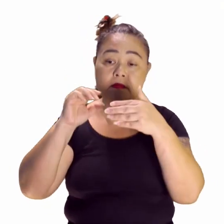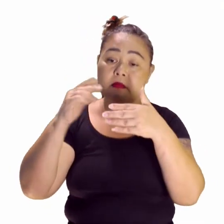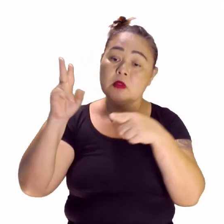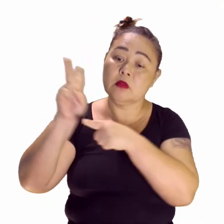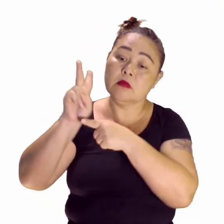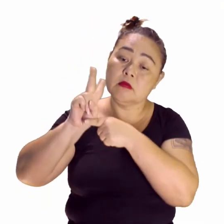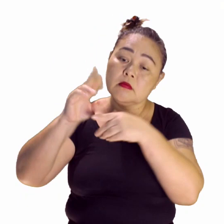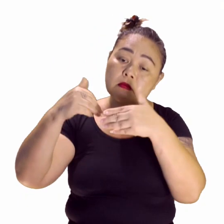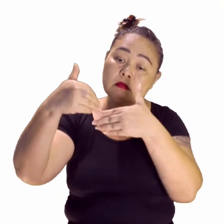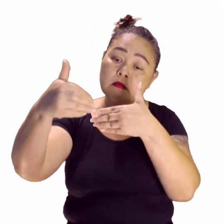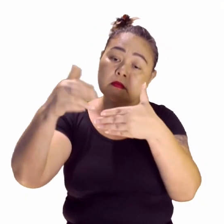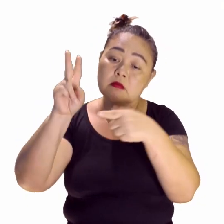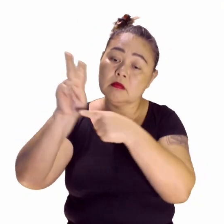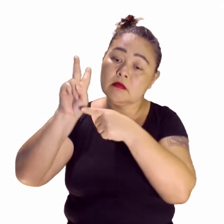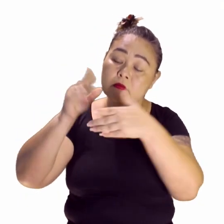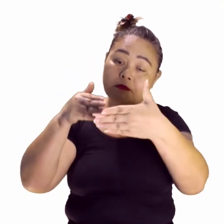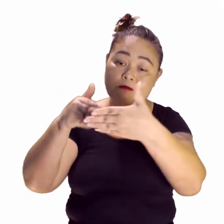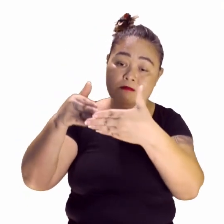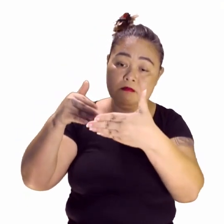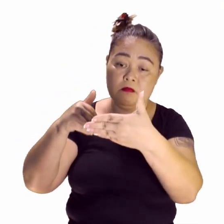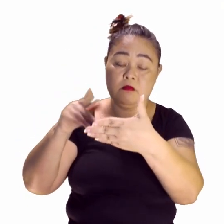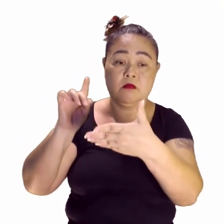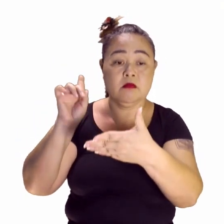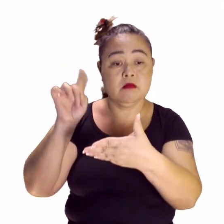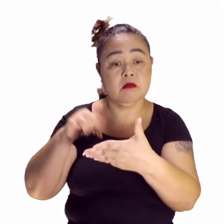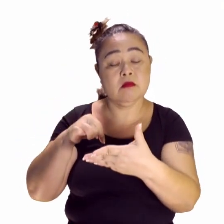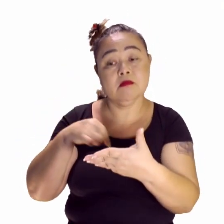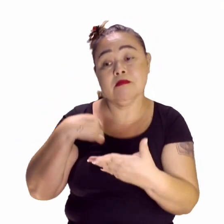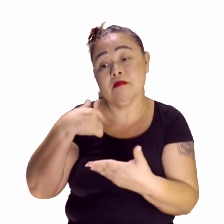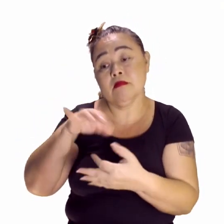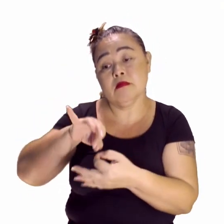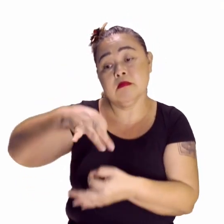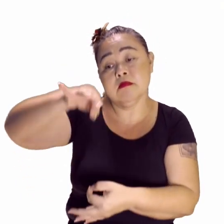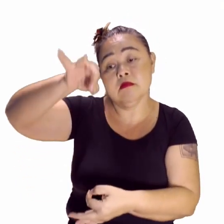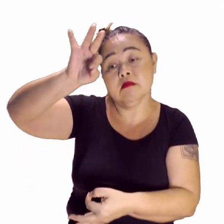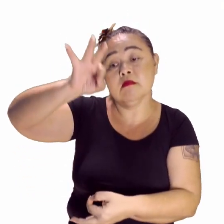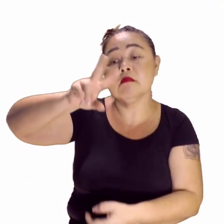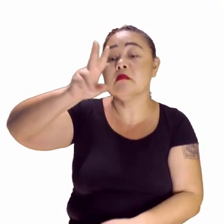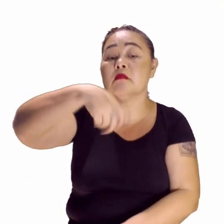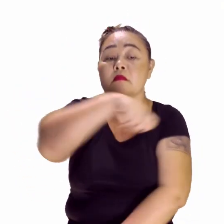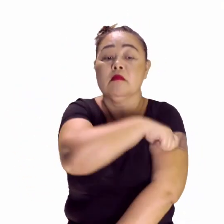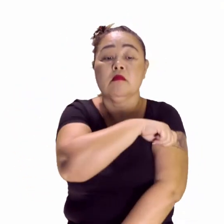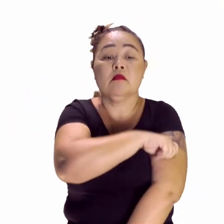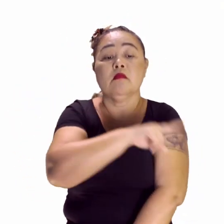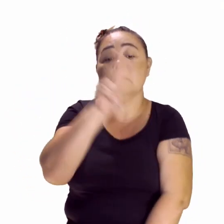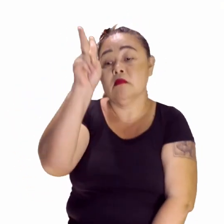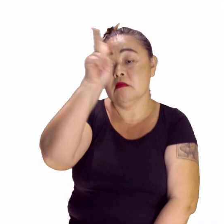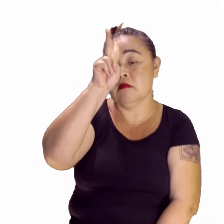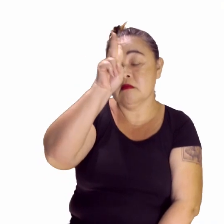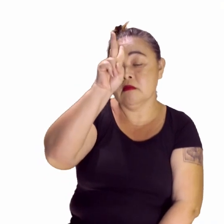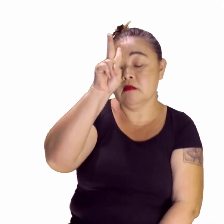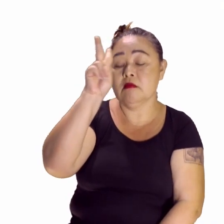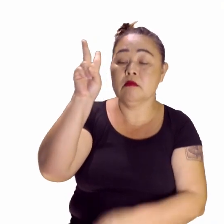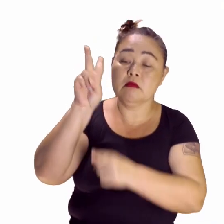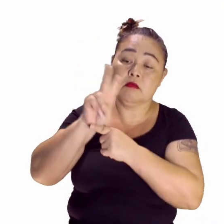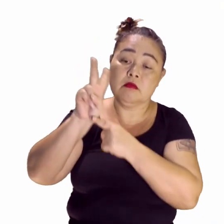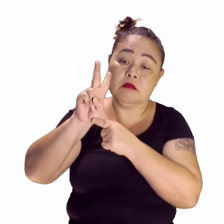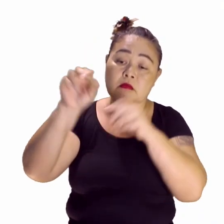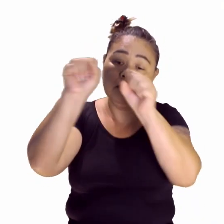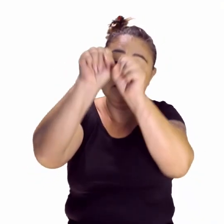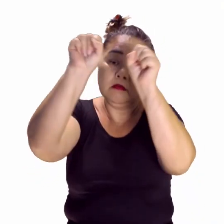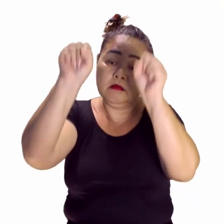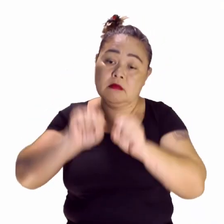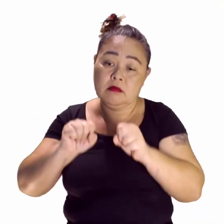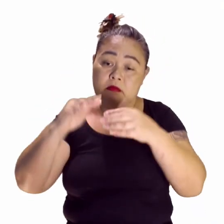e semi-extensivo. Sem mais delongas, o aluno vai lembrar que nós falamos do